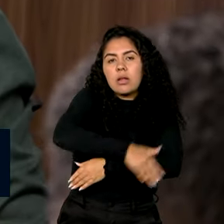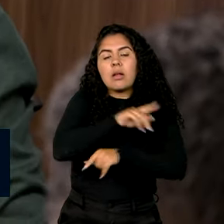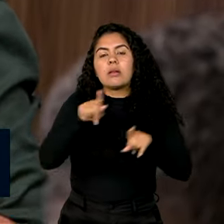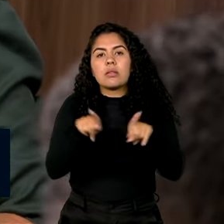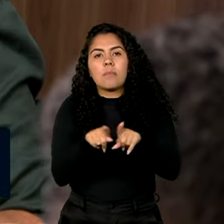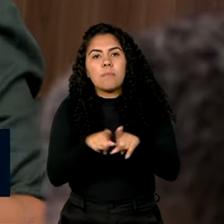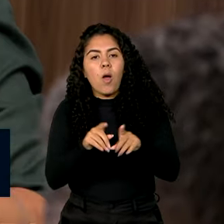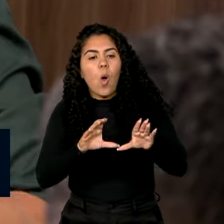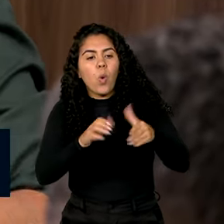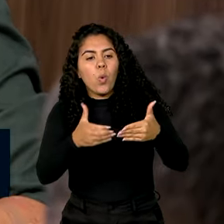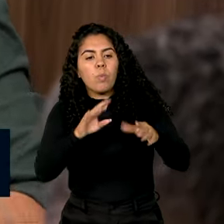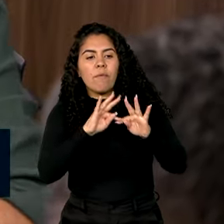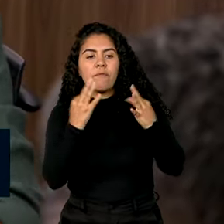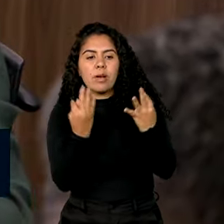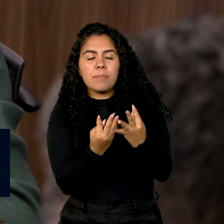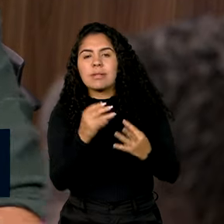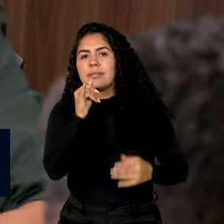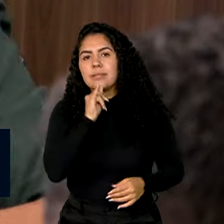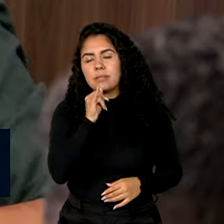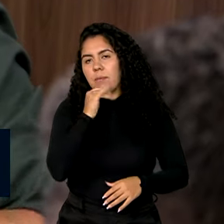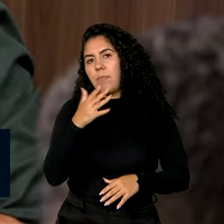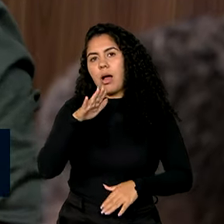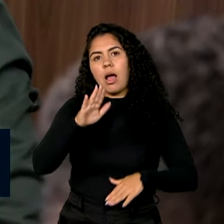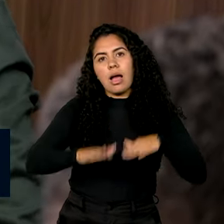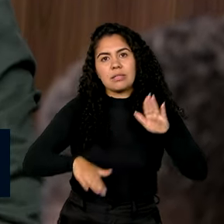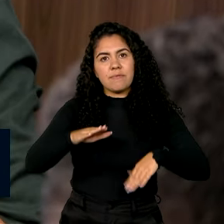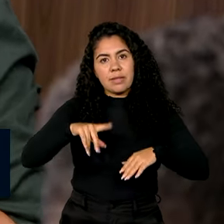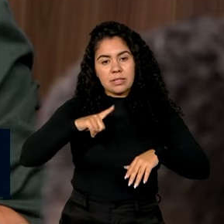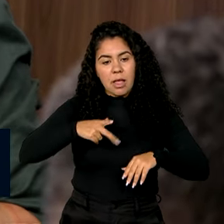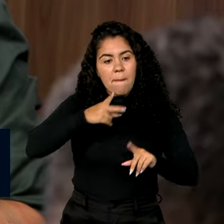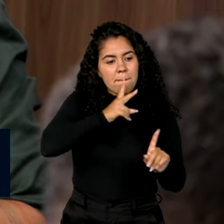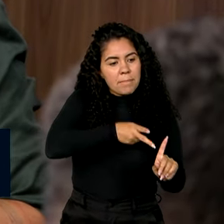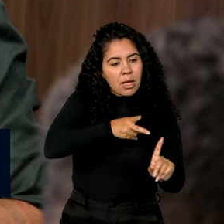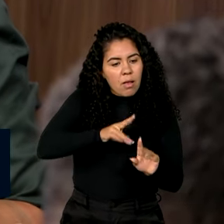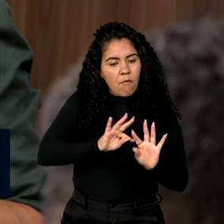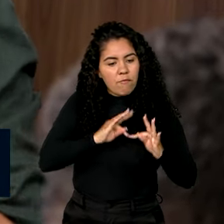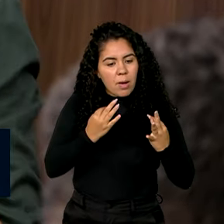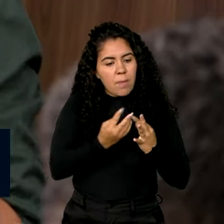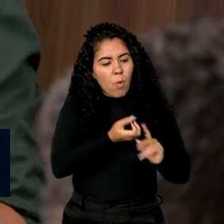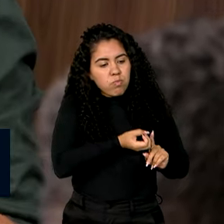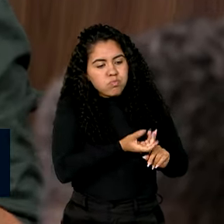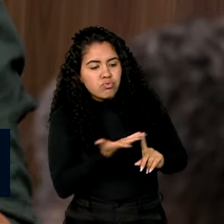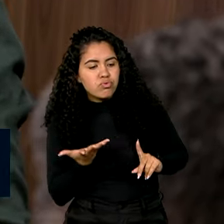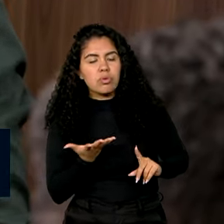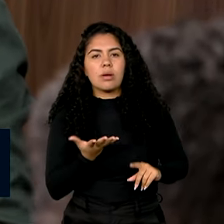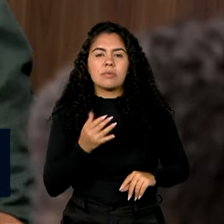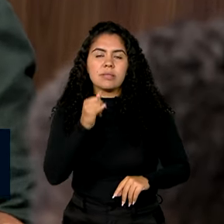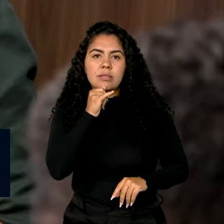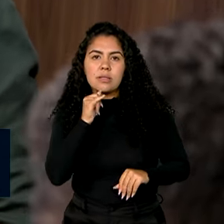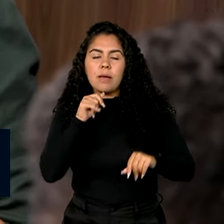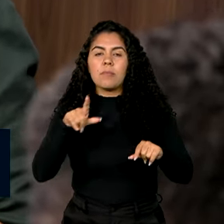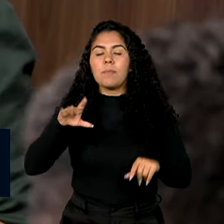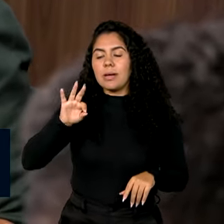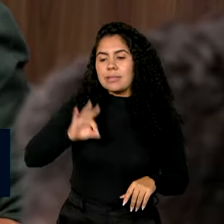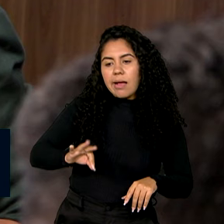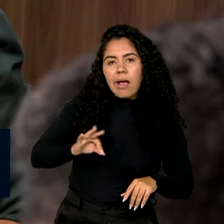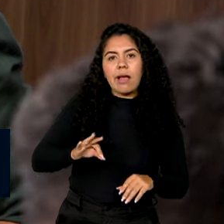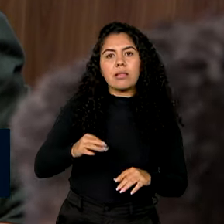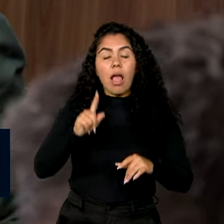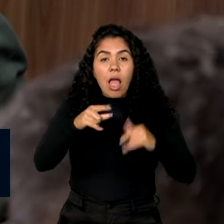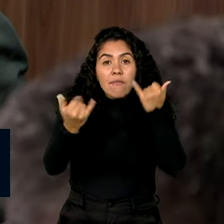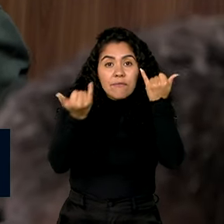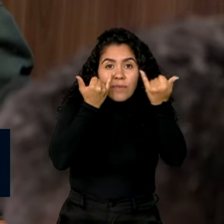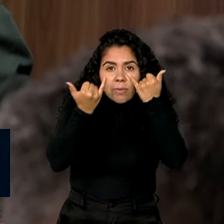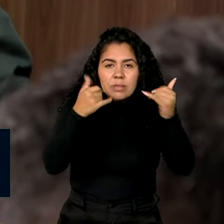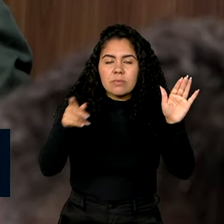familiar porque às vezes a l moram grupos familiares no mesmo espaço Então são as informações a questão de renda familiar são as informações